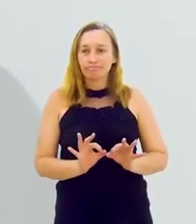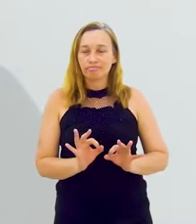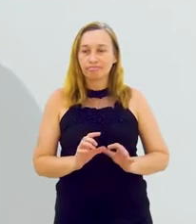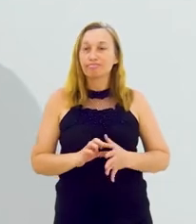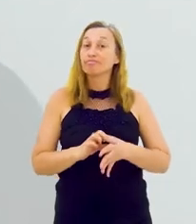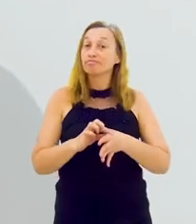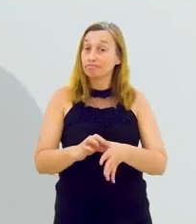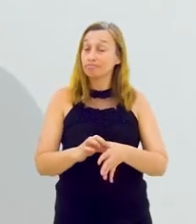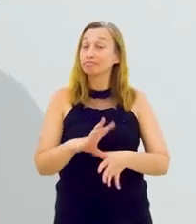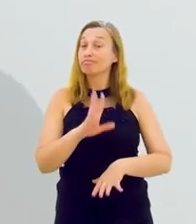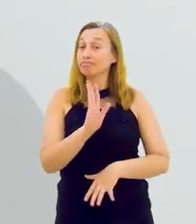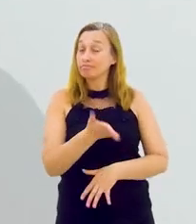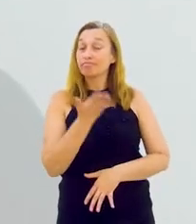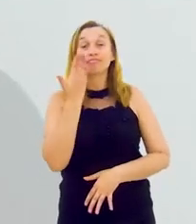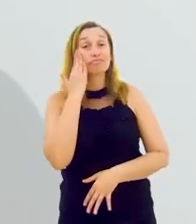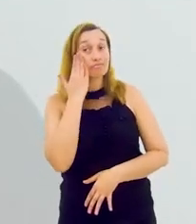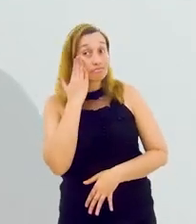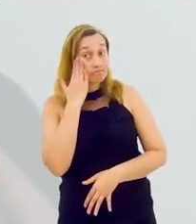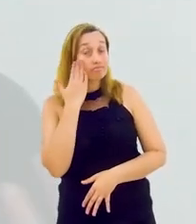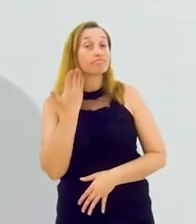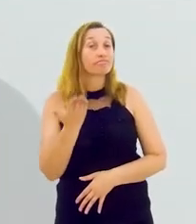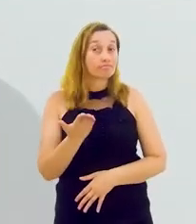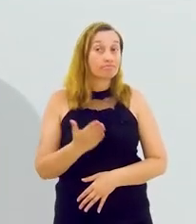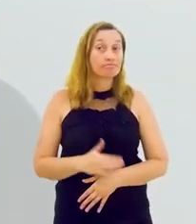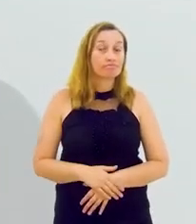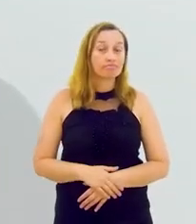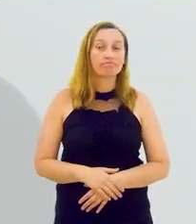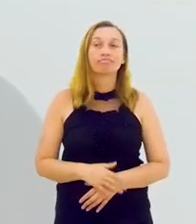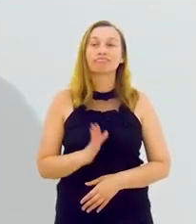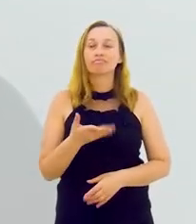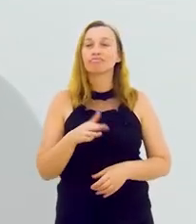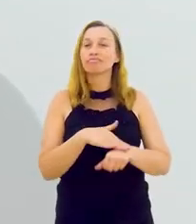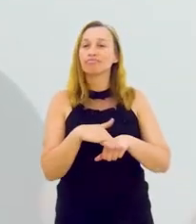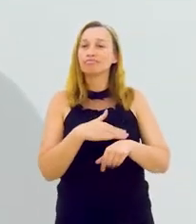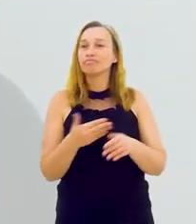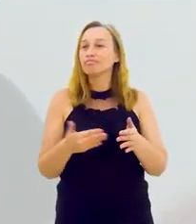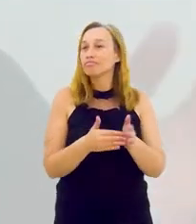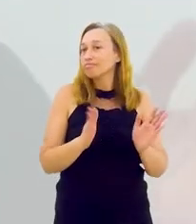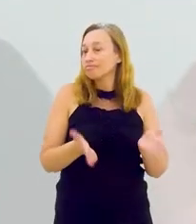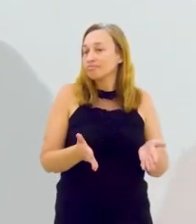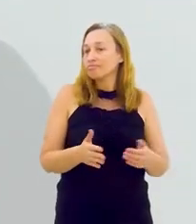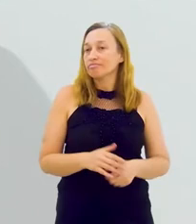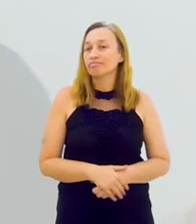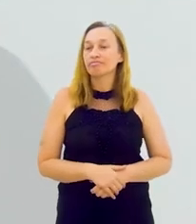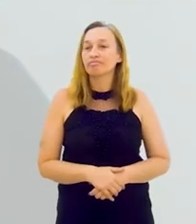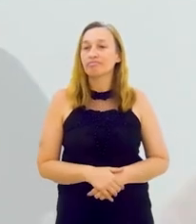Que a gente já entende, né, a partir de tudo que a gente conversou até aqui, que